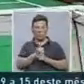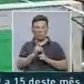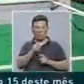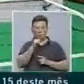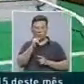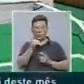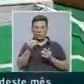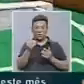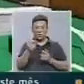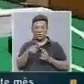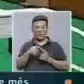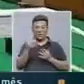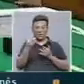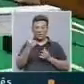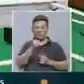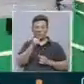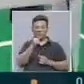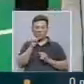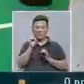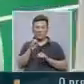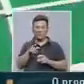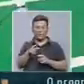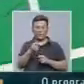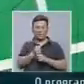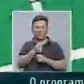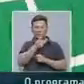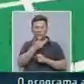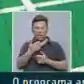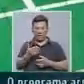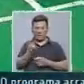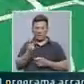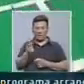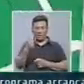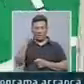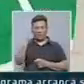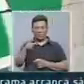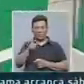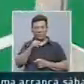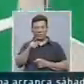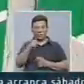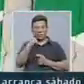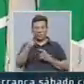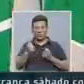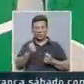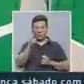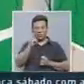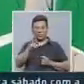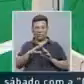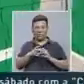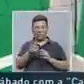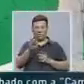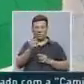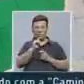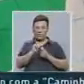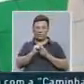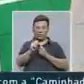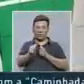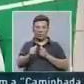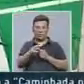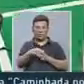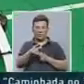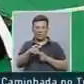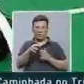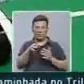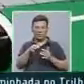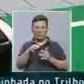têm informação suficiente para tomar essas decisões. De facto, o que está a acontecer agora, creio que é que eles nem sequer conseguem ver a bola, que está demasiado longe para eles jogarem com